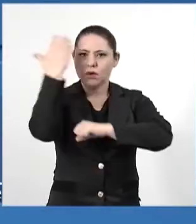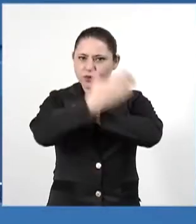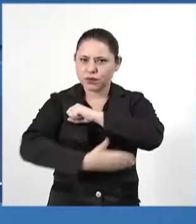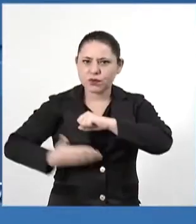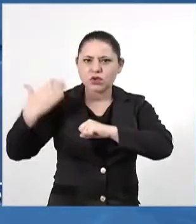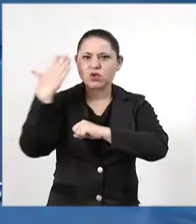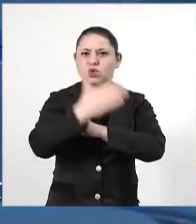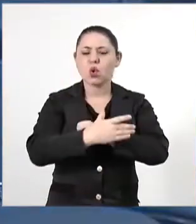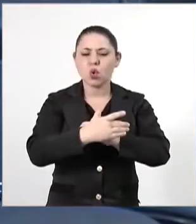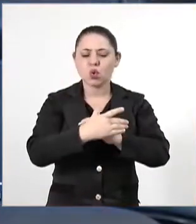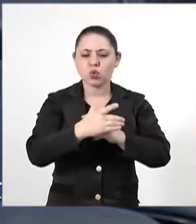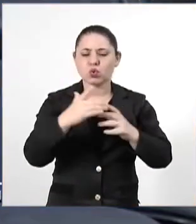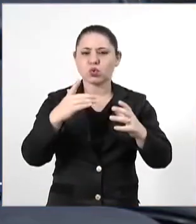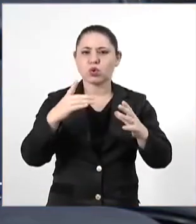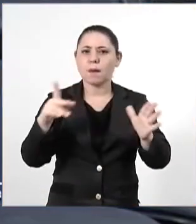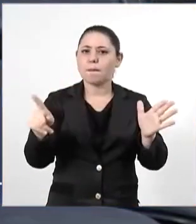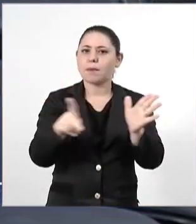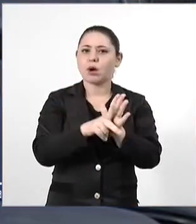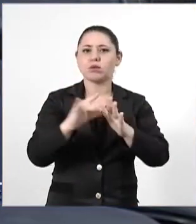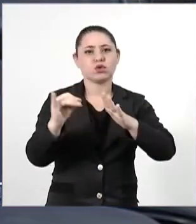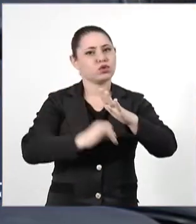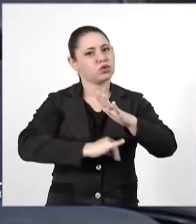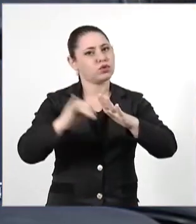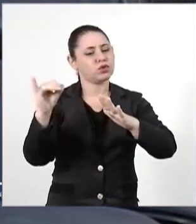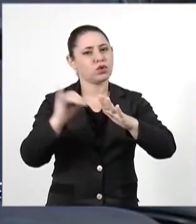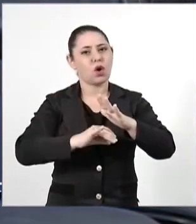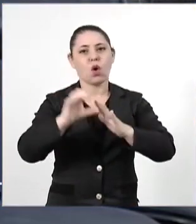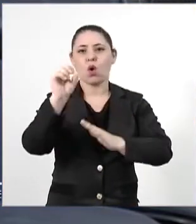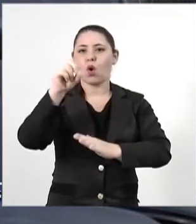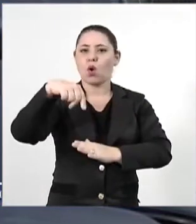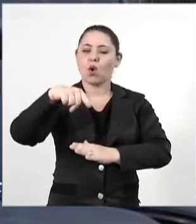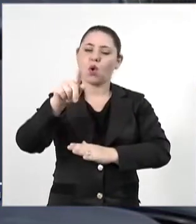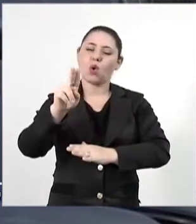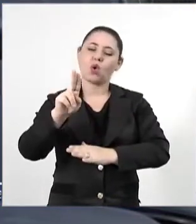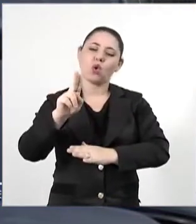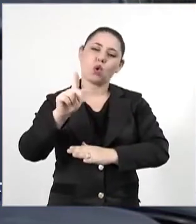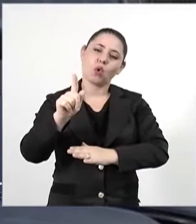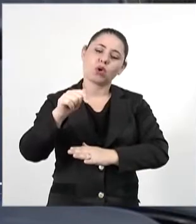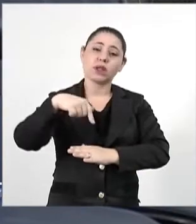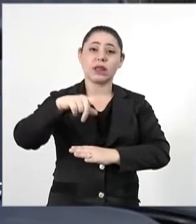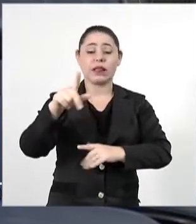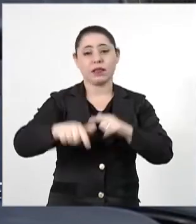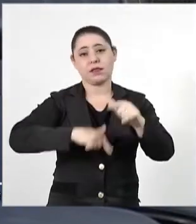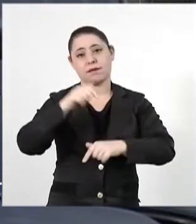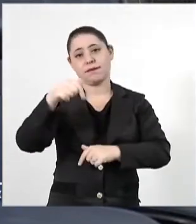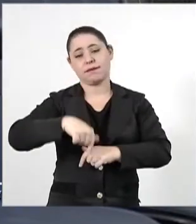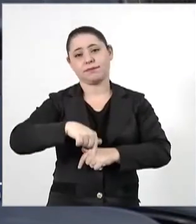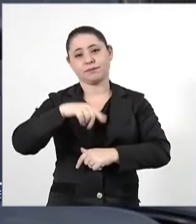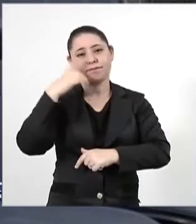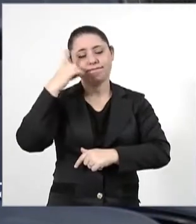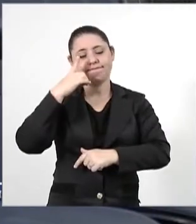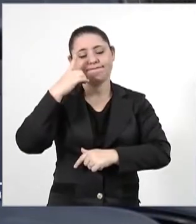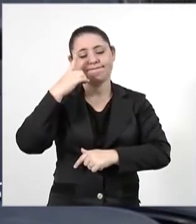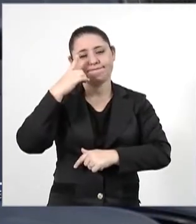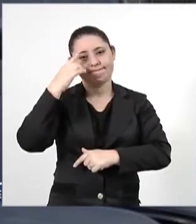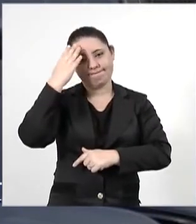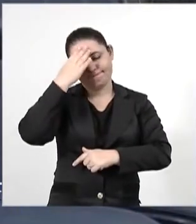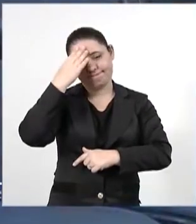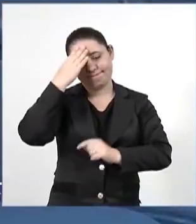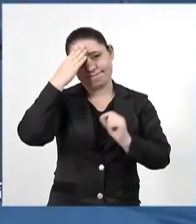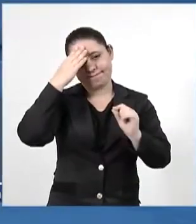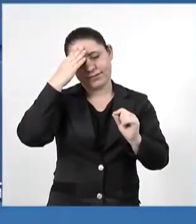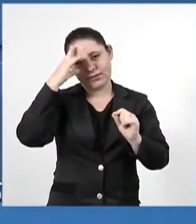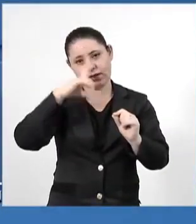da área, das instituições, das ONGs que trabalham aqui no nosso Estado, deputado Barbosinha, em que